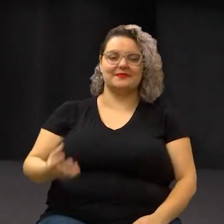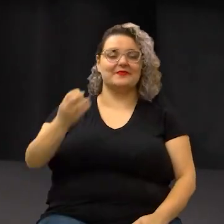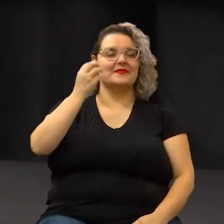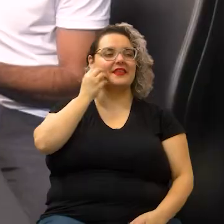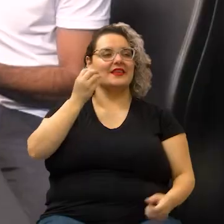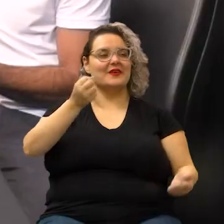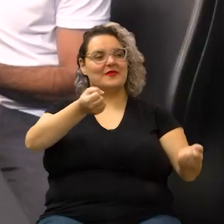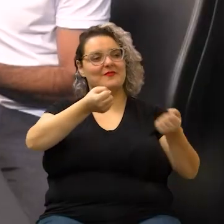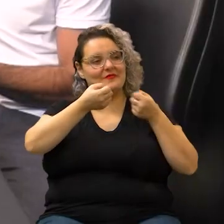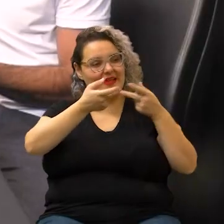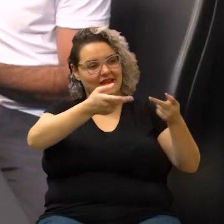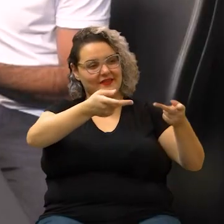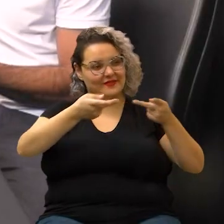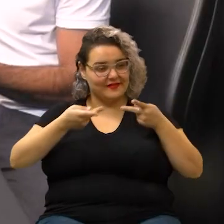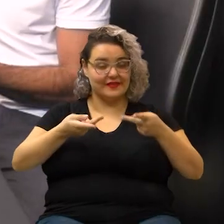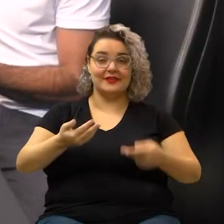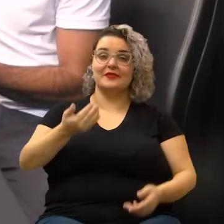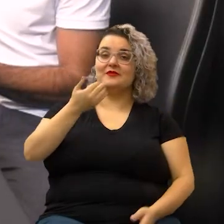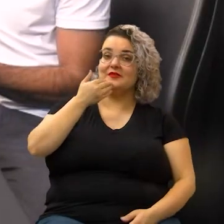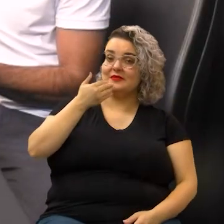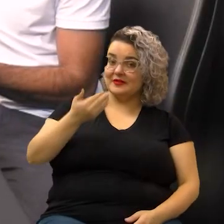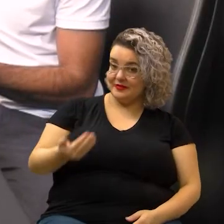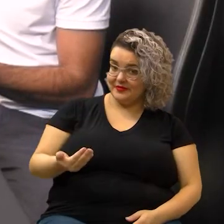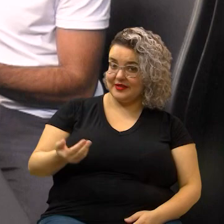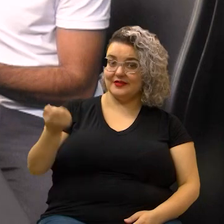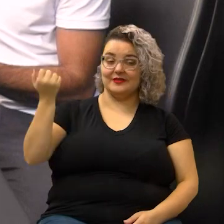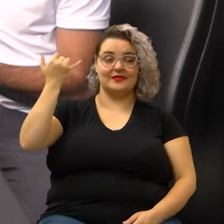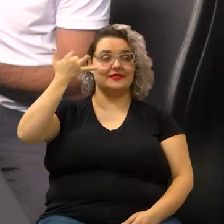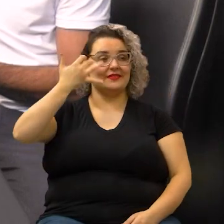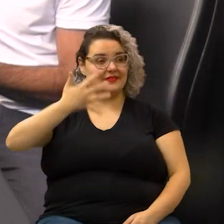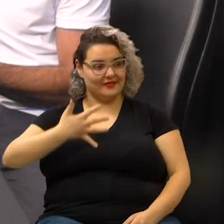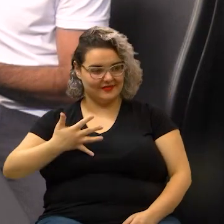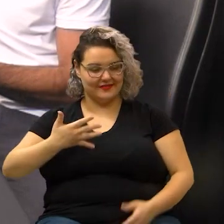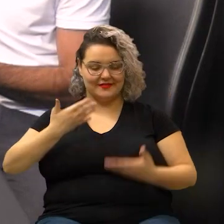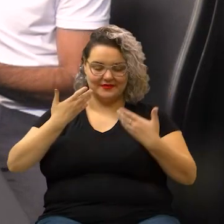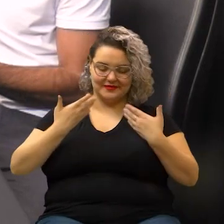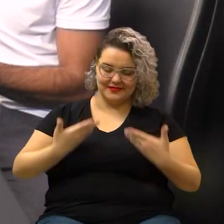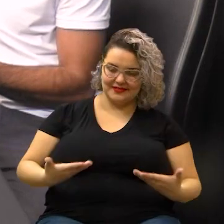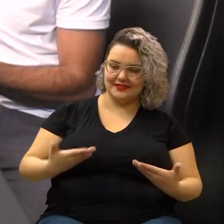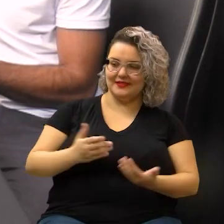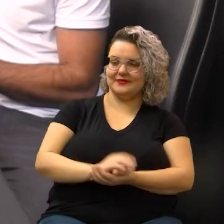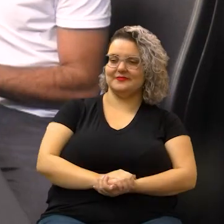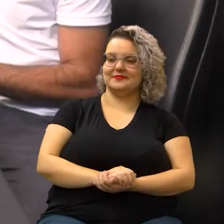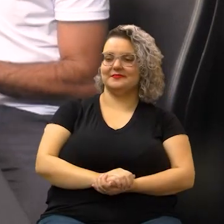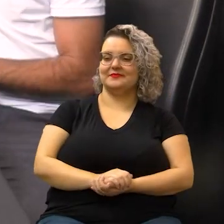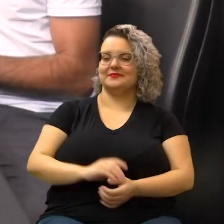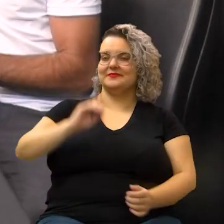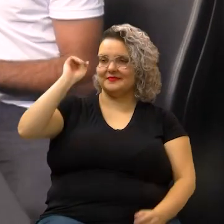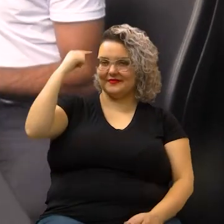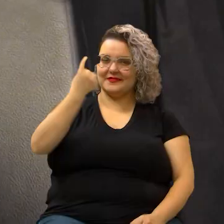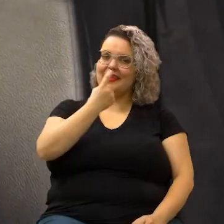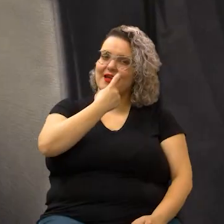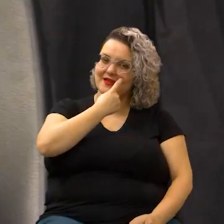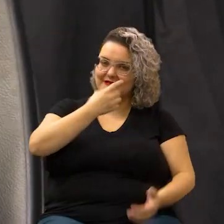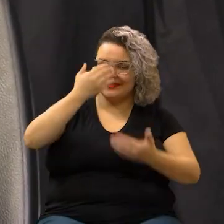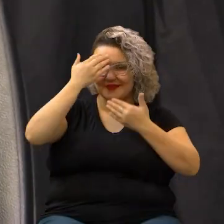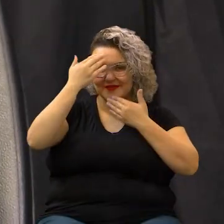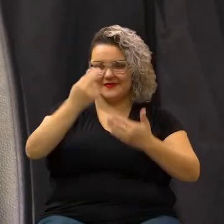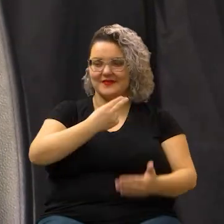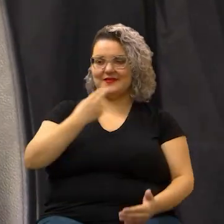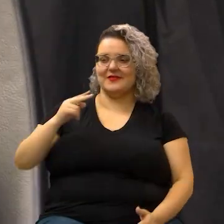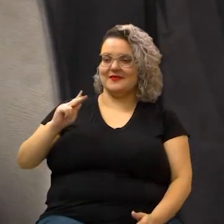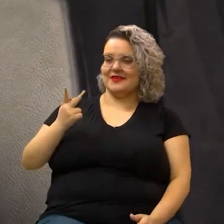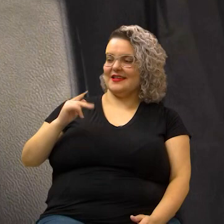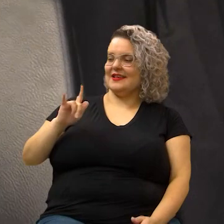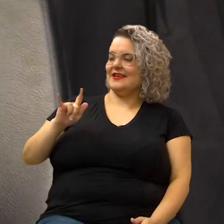seja bem-vindo. E eu já peço também para você fazer a sua auto e a sua audiodescrição. Mirna, muito obrigado. Então, meu